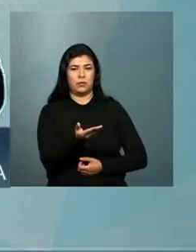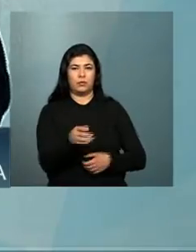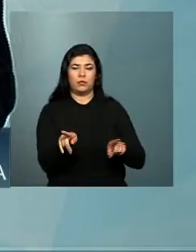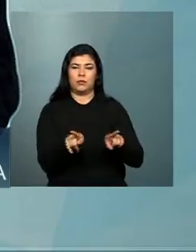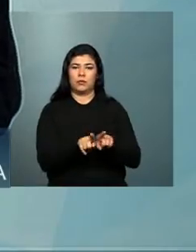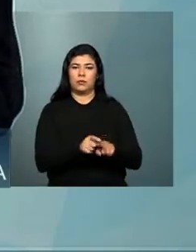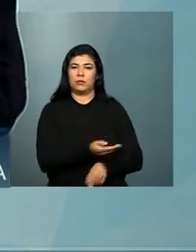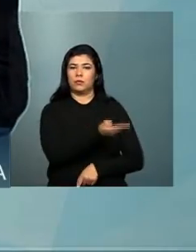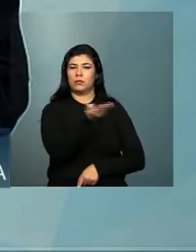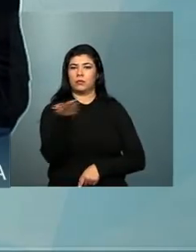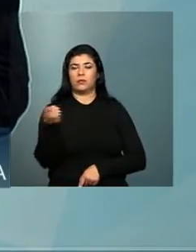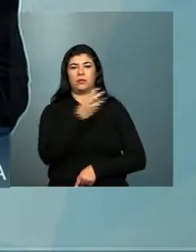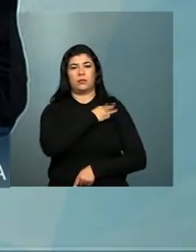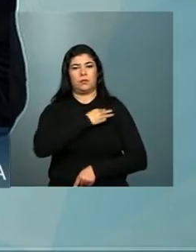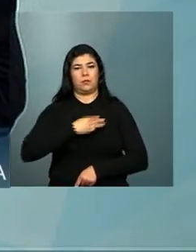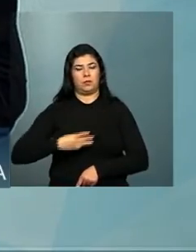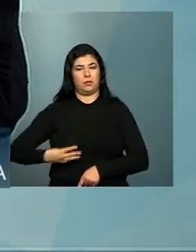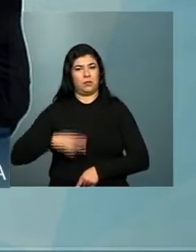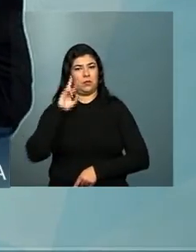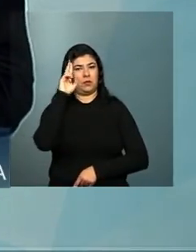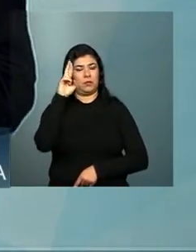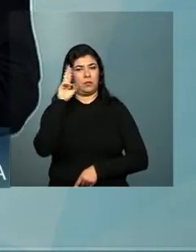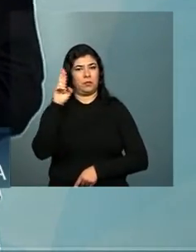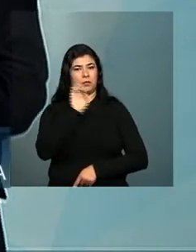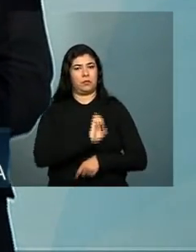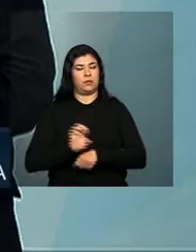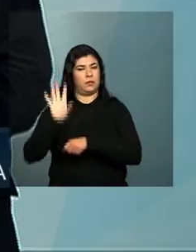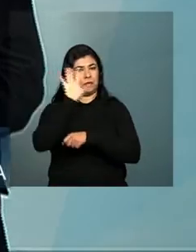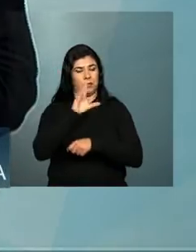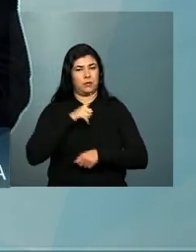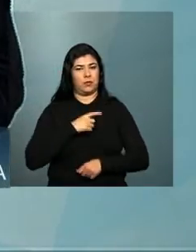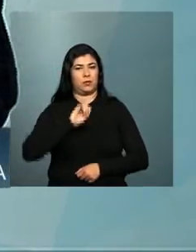senhores ministros de Estado, Jacques Wagner,